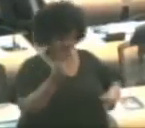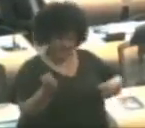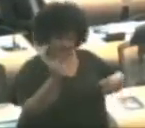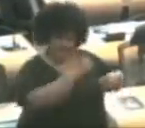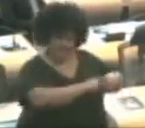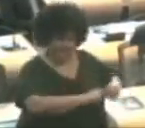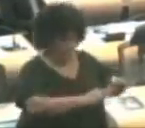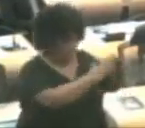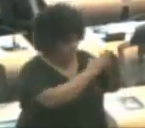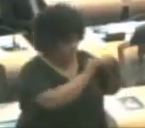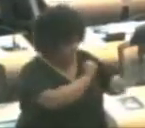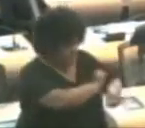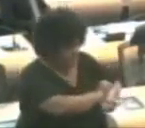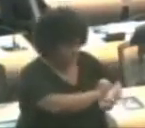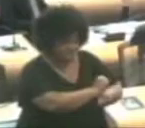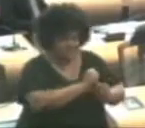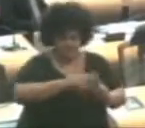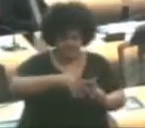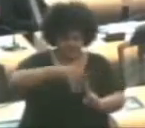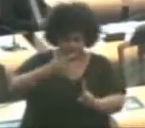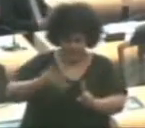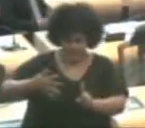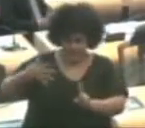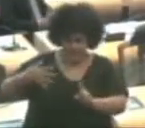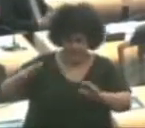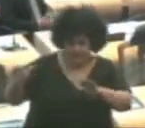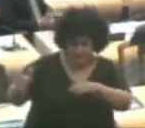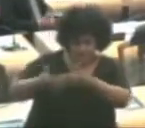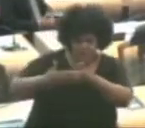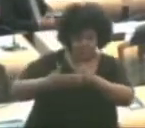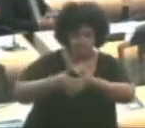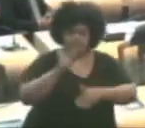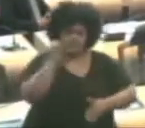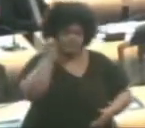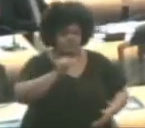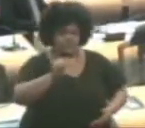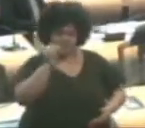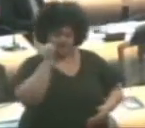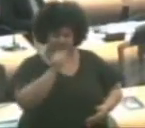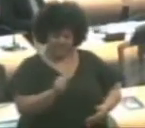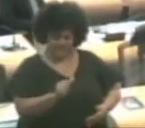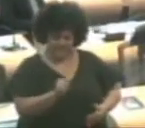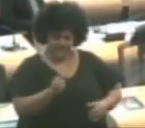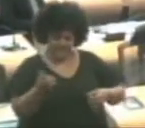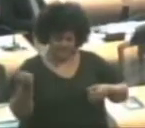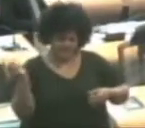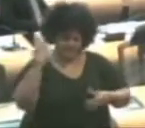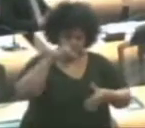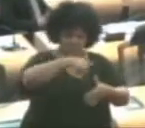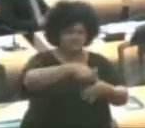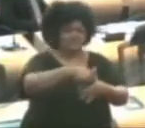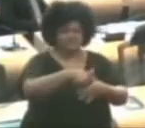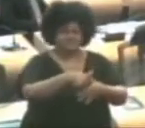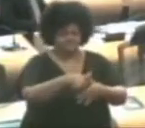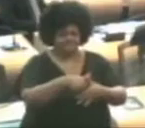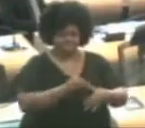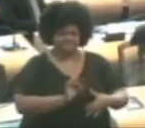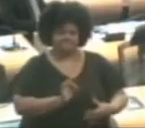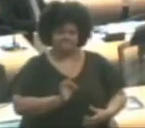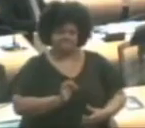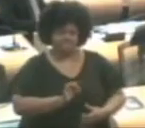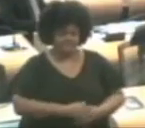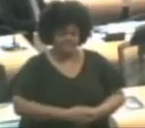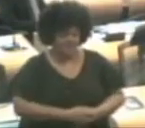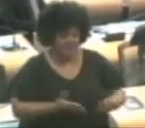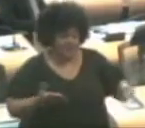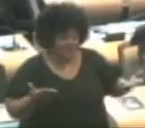senzala, LGBTs não vão voltar para o armário, mulheres não voltarão à submissão.